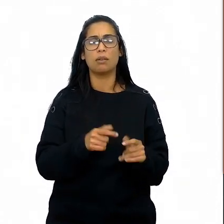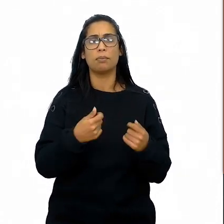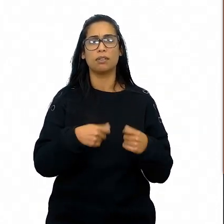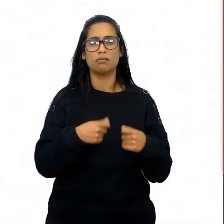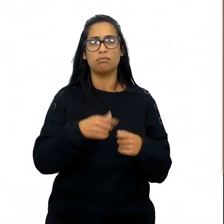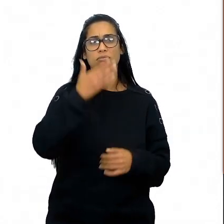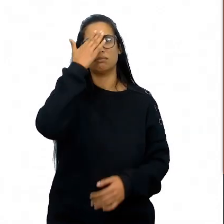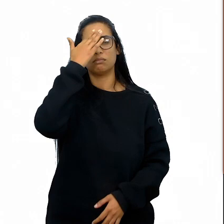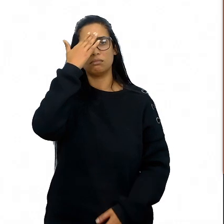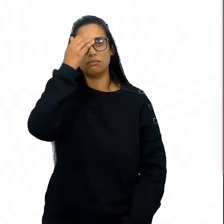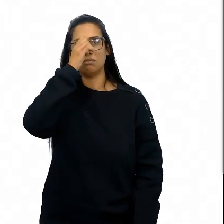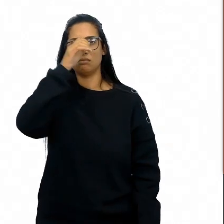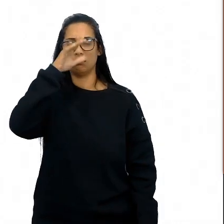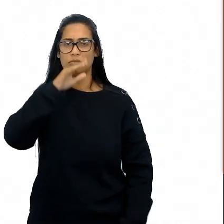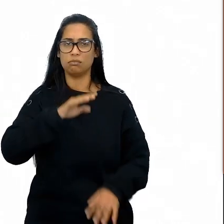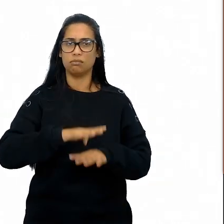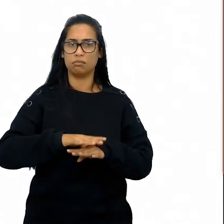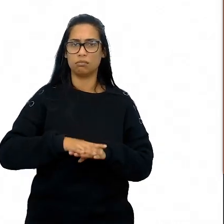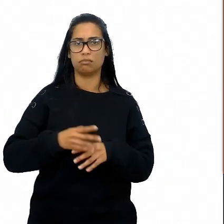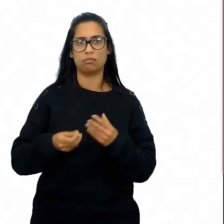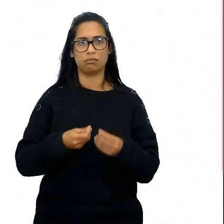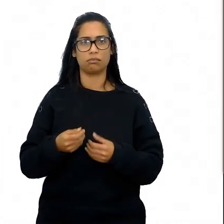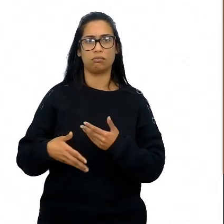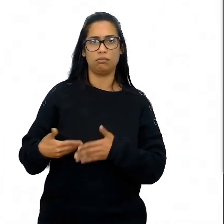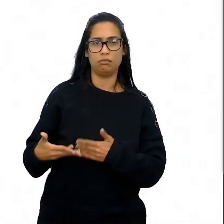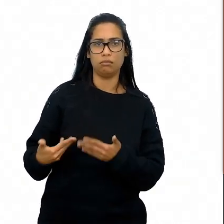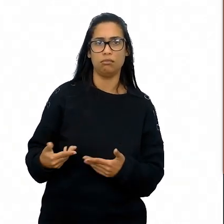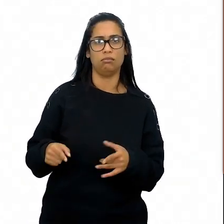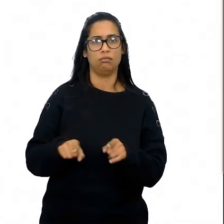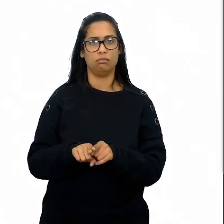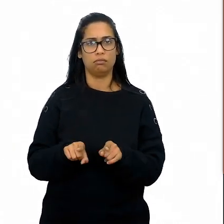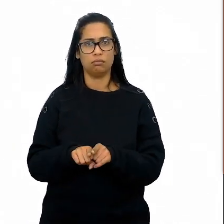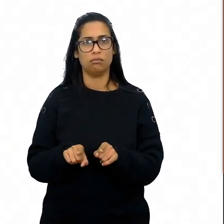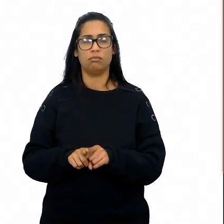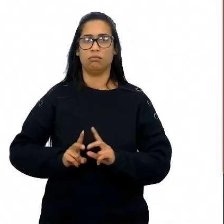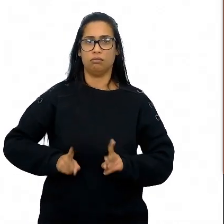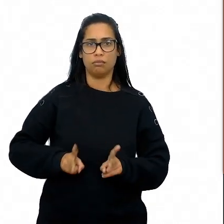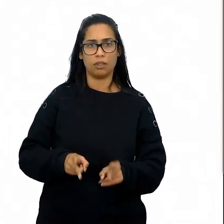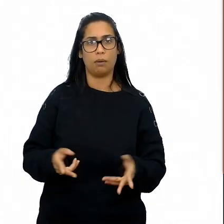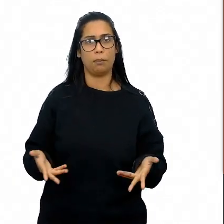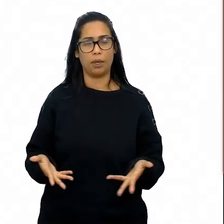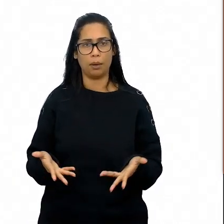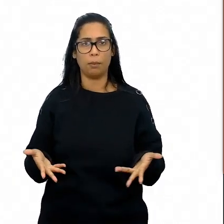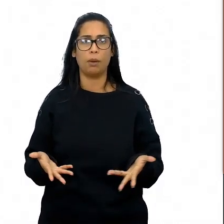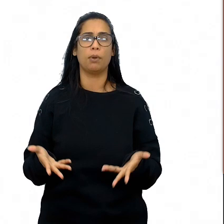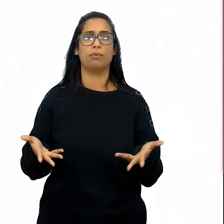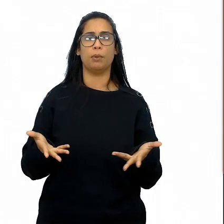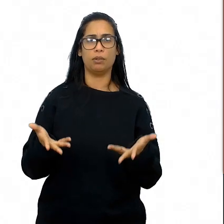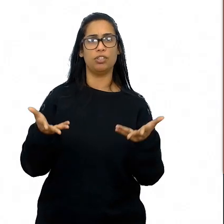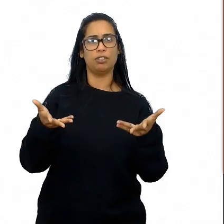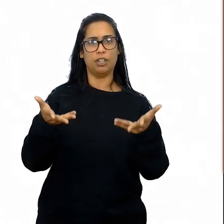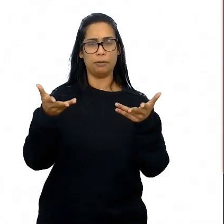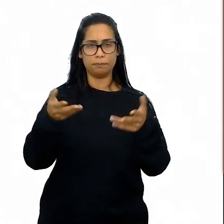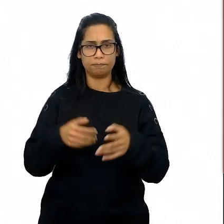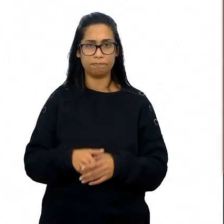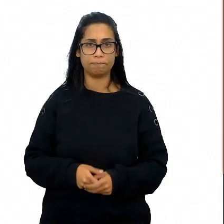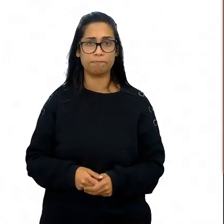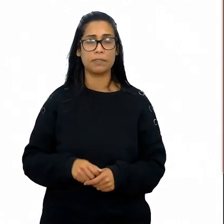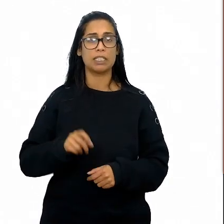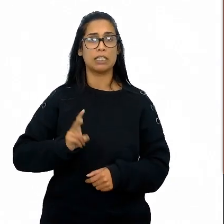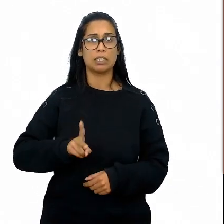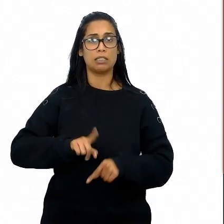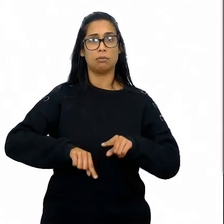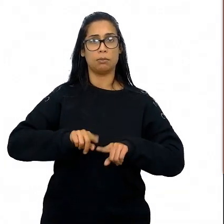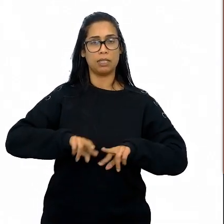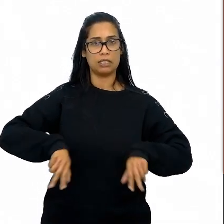docente é atrelando esse documento cada vez mais né Aos materiais